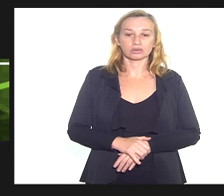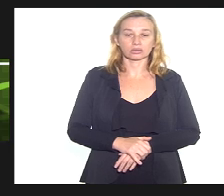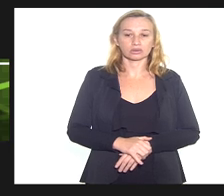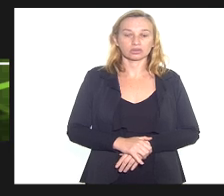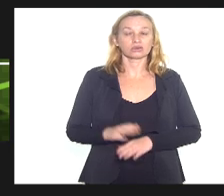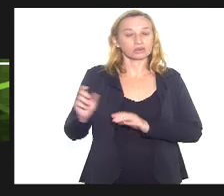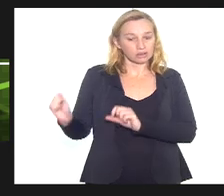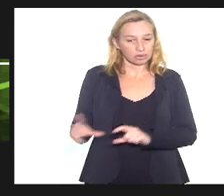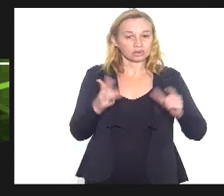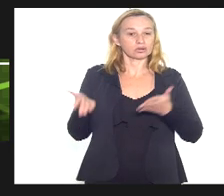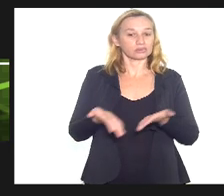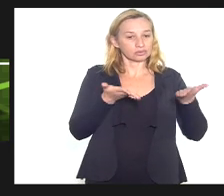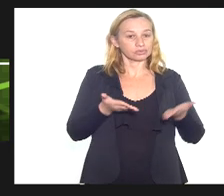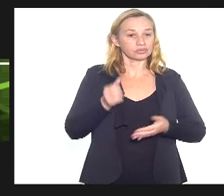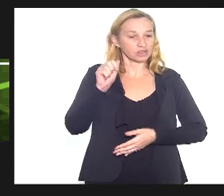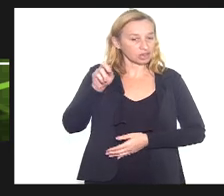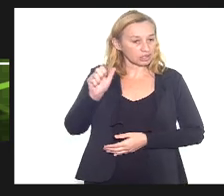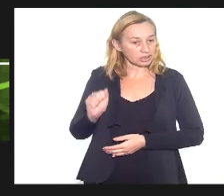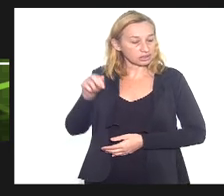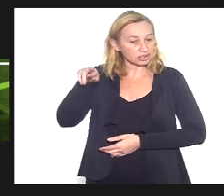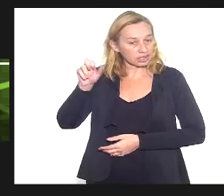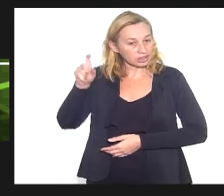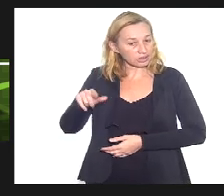2025. Pode passar, por gentileza, André.